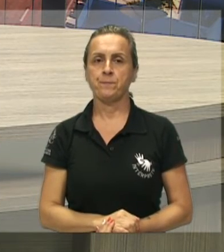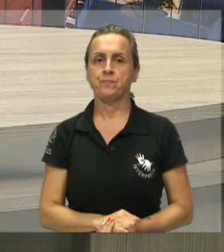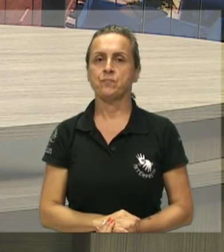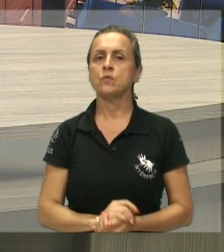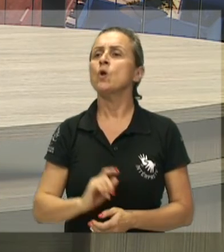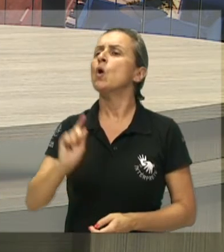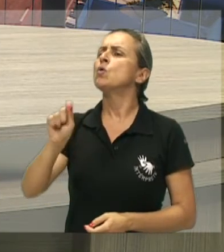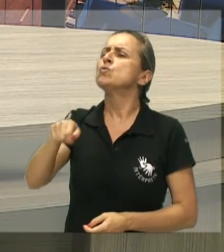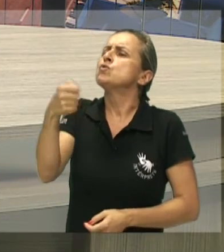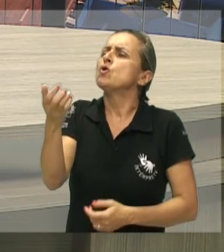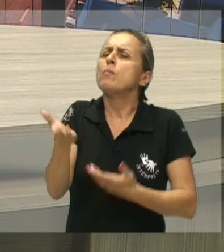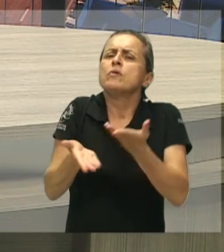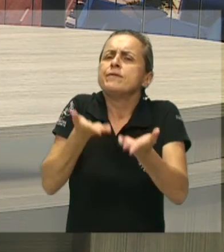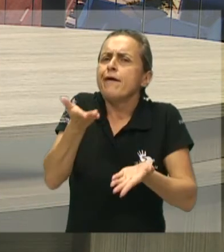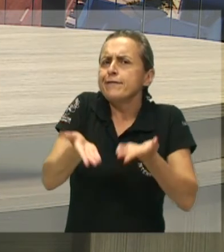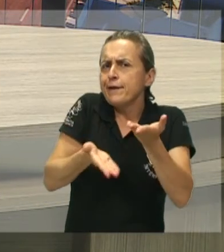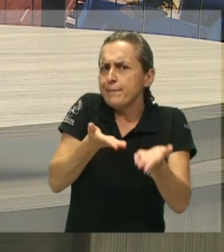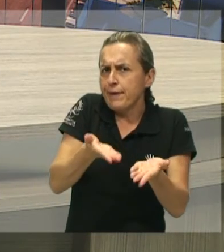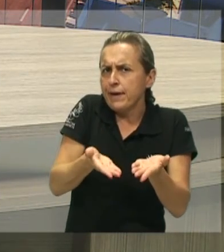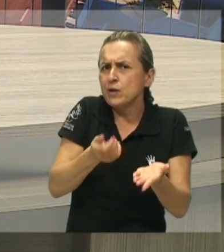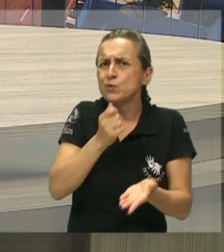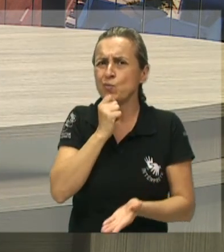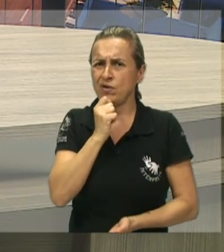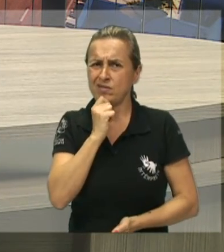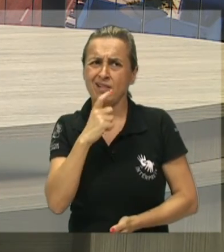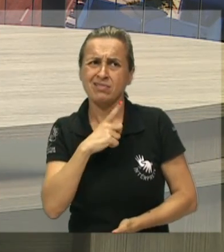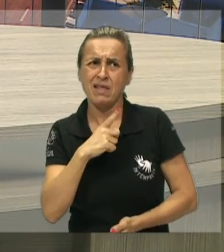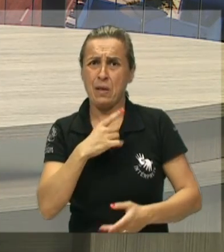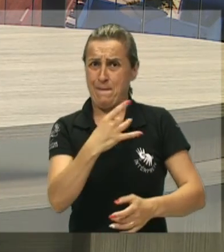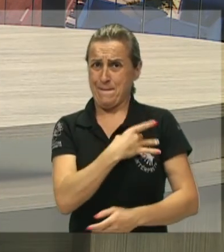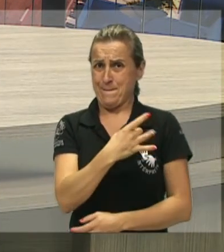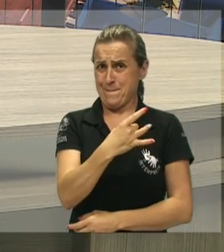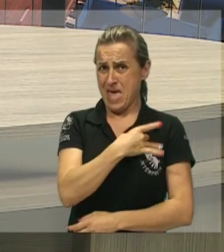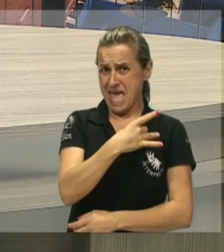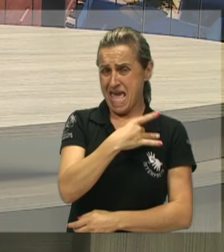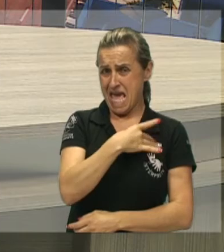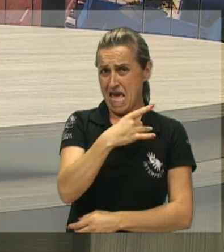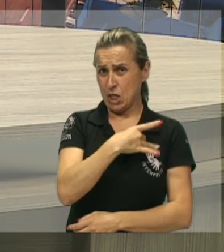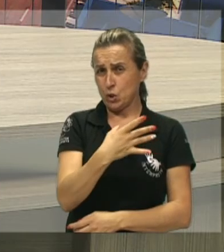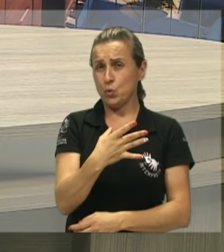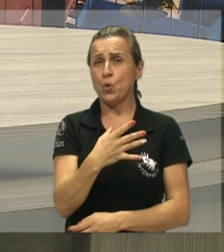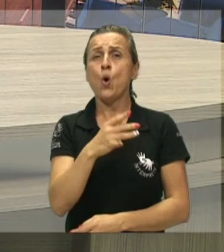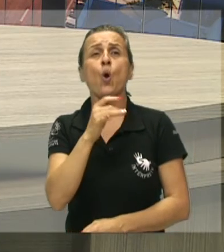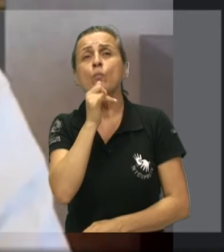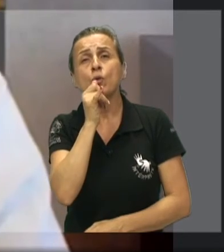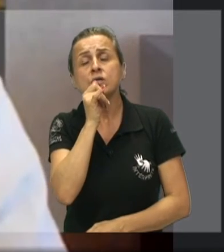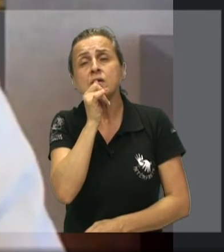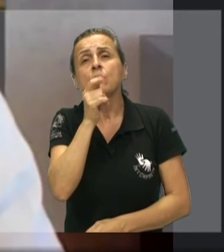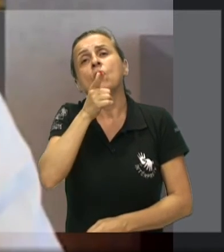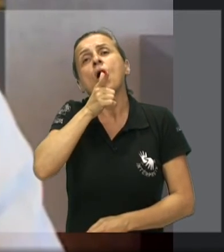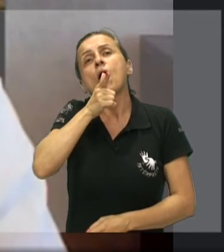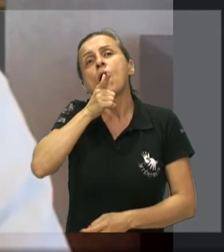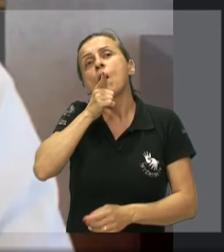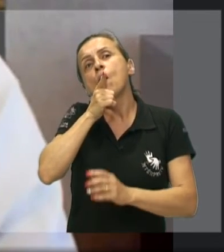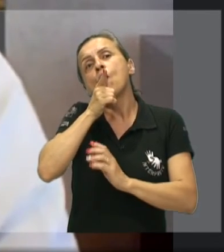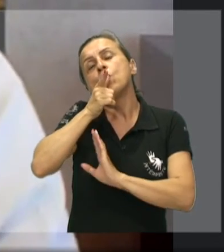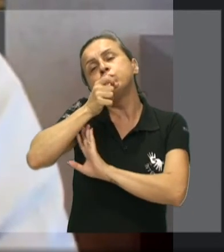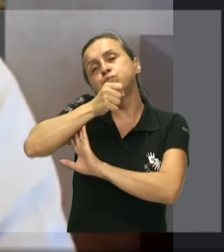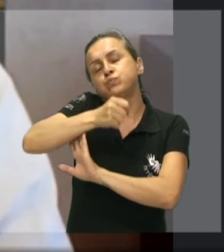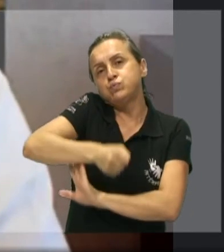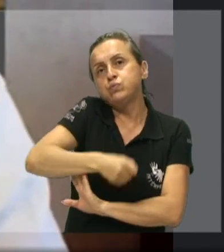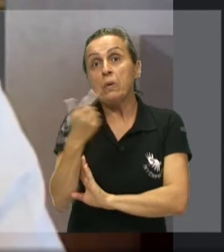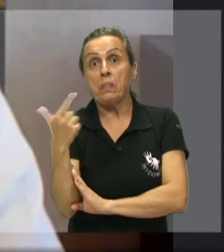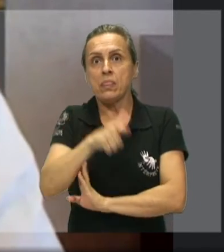o fantasma das consequências, como a disfunção erétil? Bom, esse aspecto